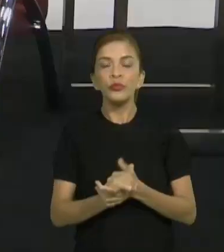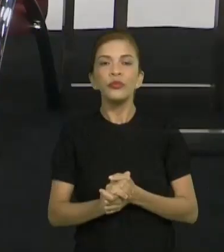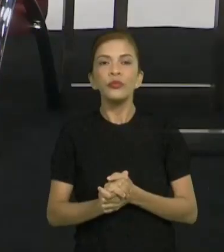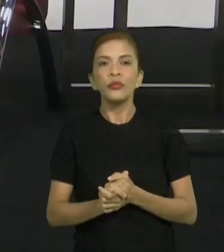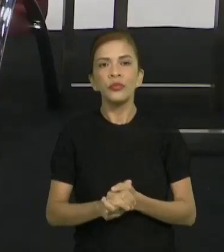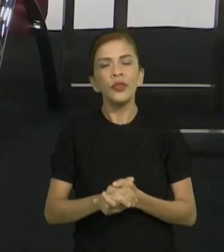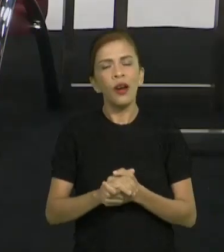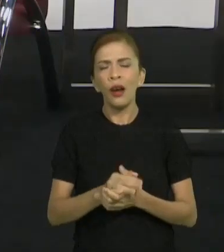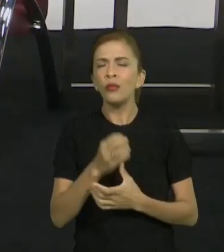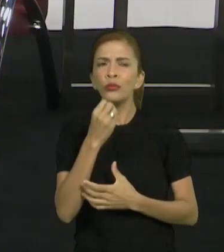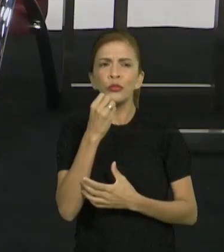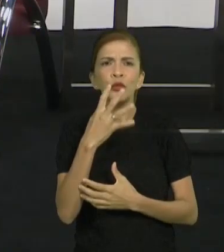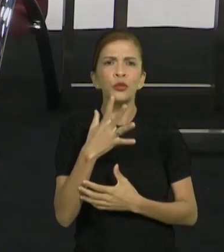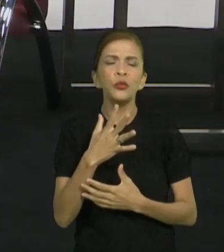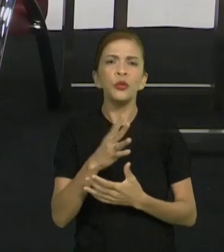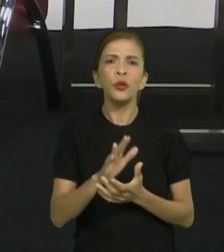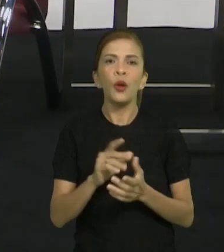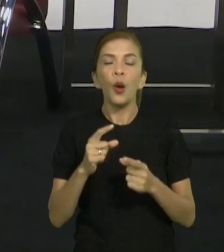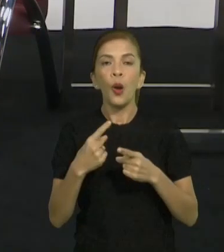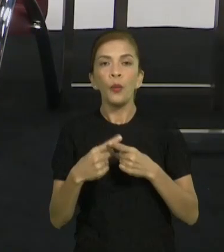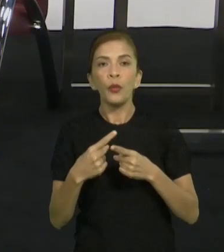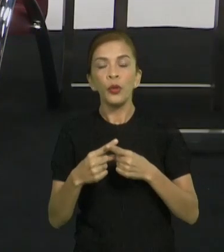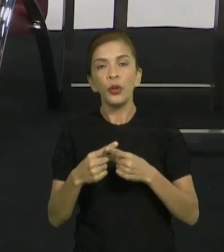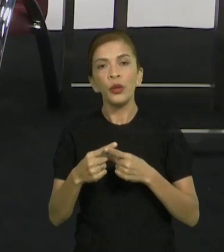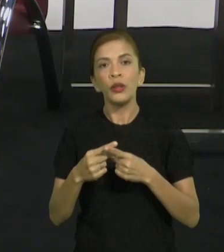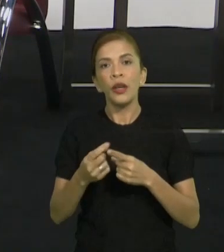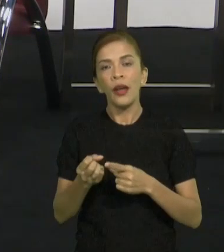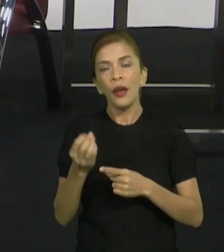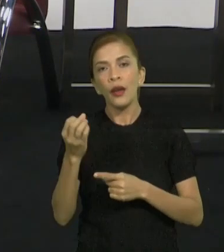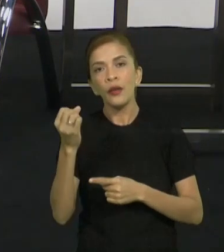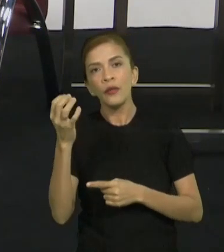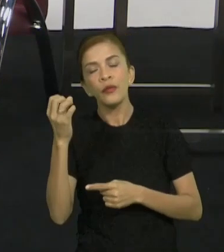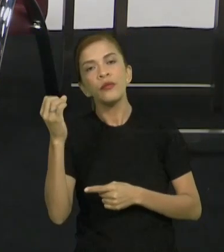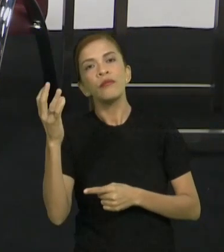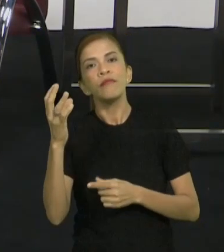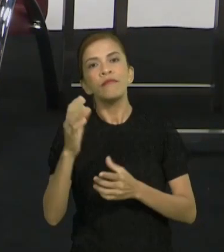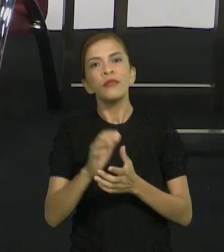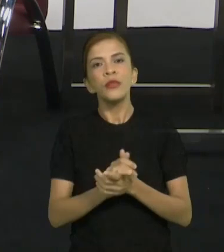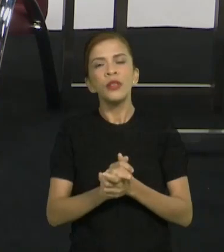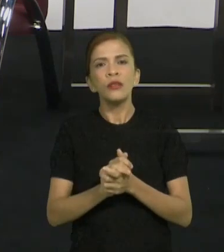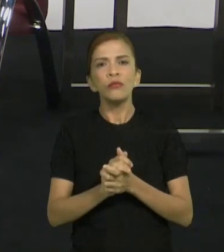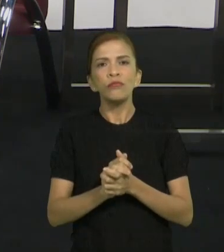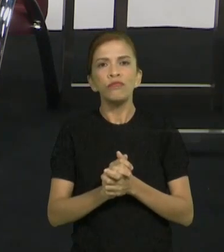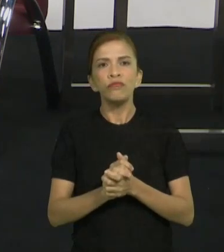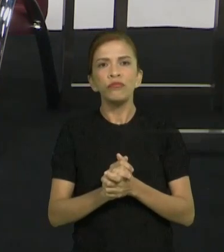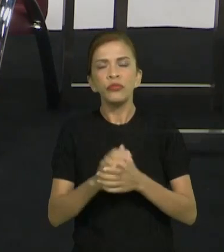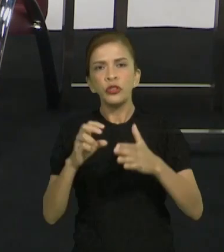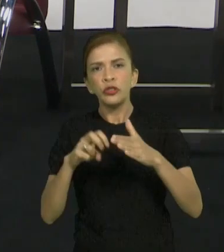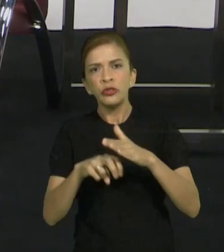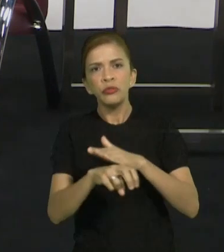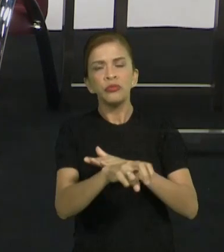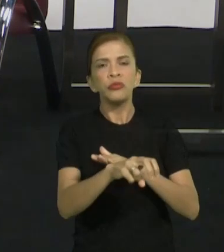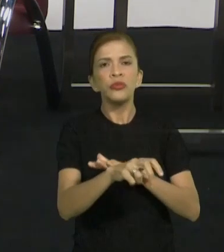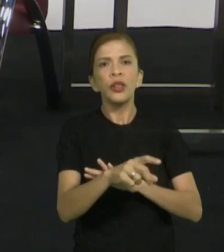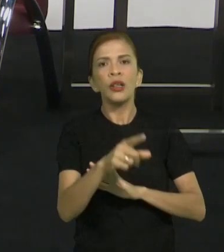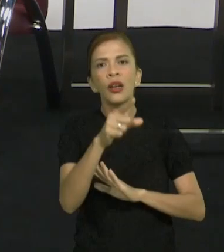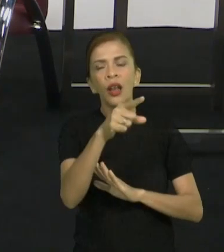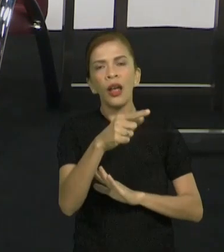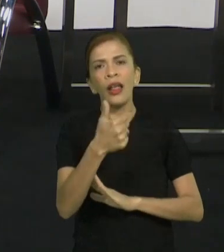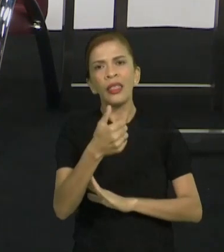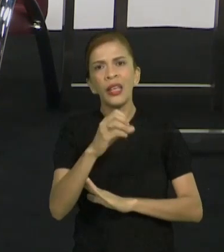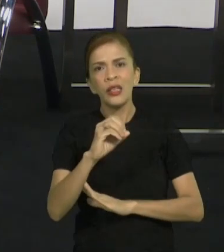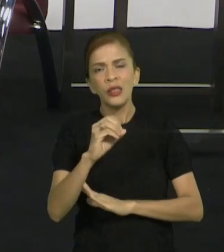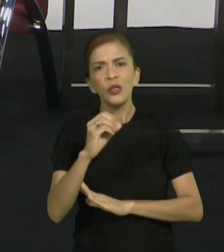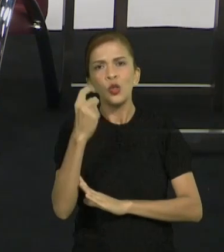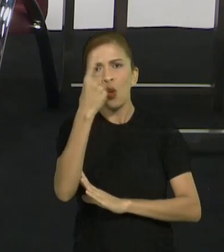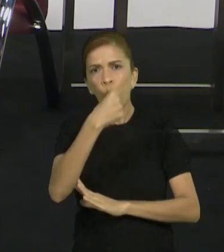uma delícia, porque essa viagem de trem, ela costuma ter, em média, 10 horas. Isso. Daqui de São Luís até o ponto final, que é